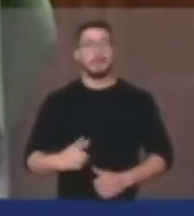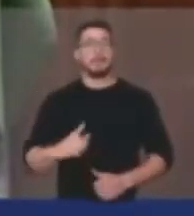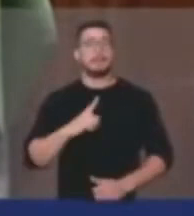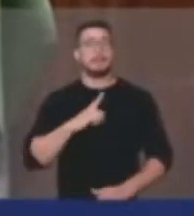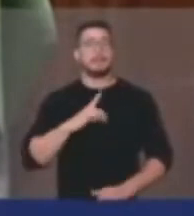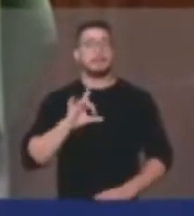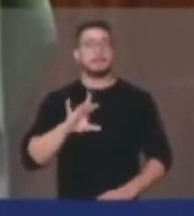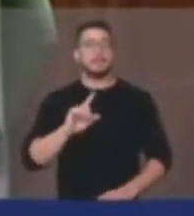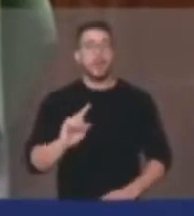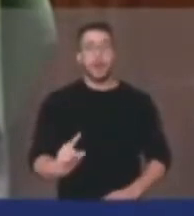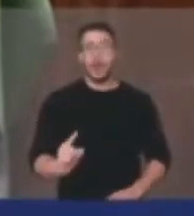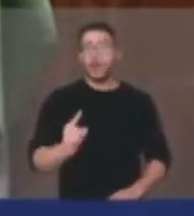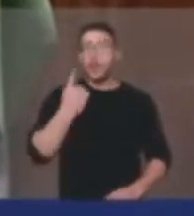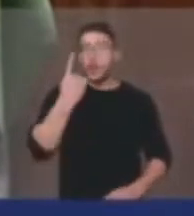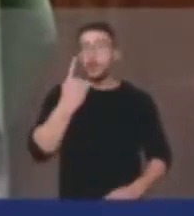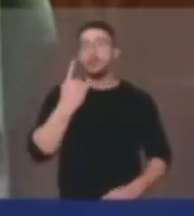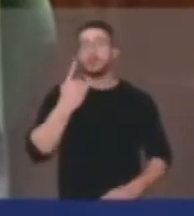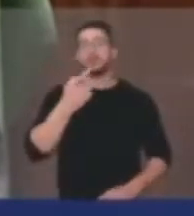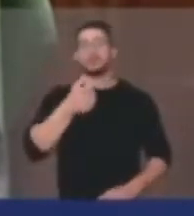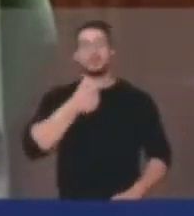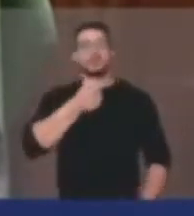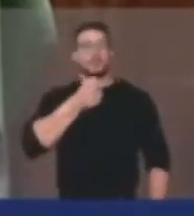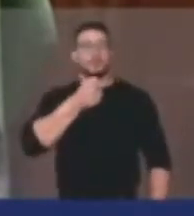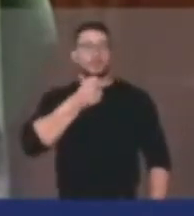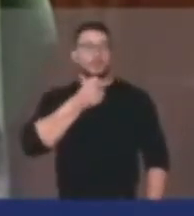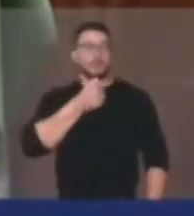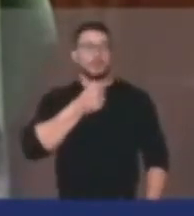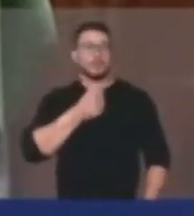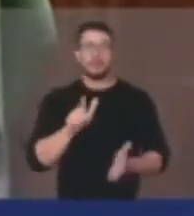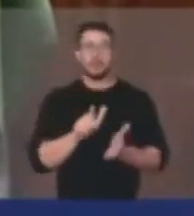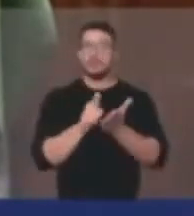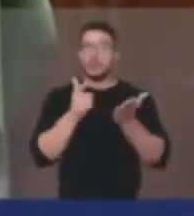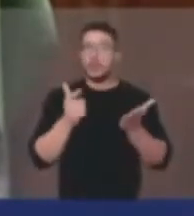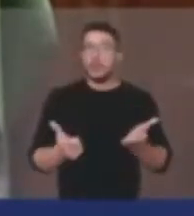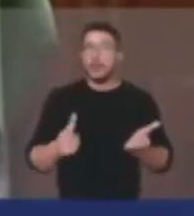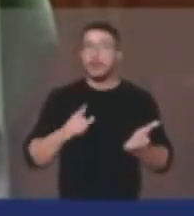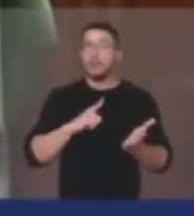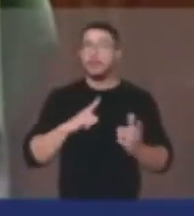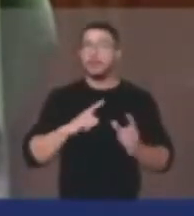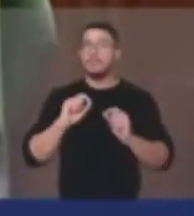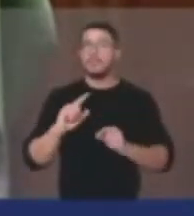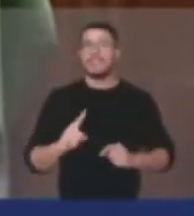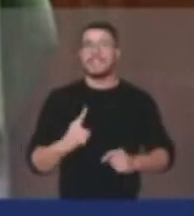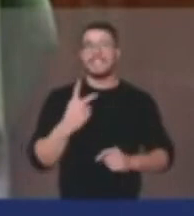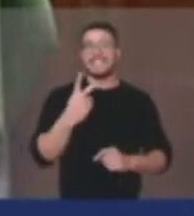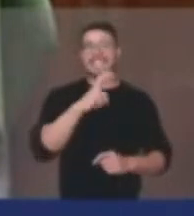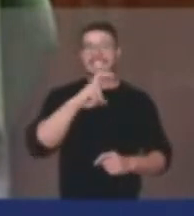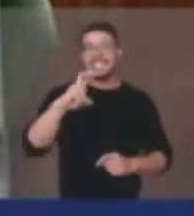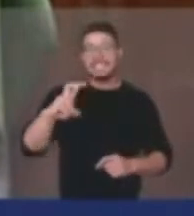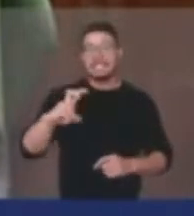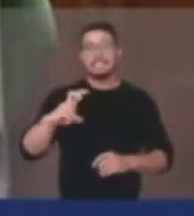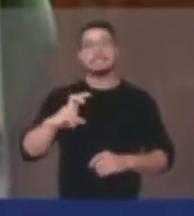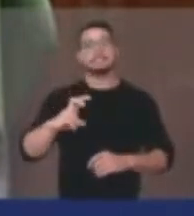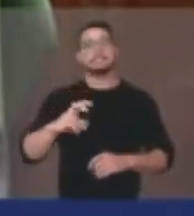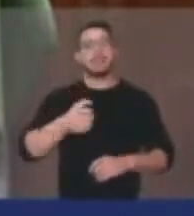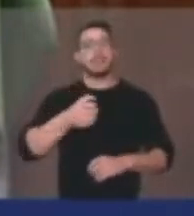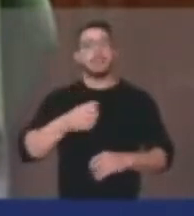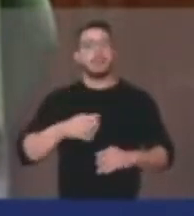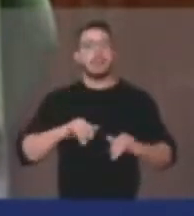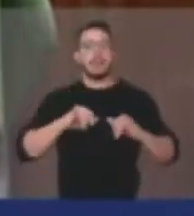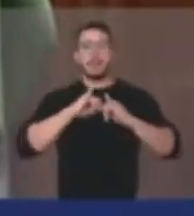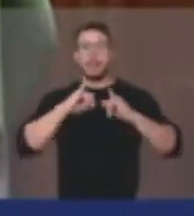dias, deu 15 manchetes. 15 manchetes. A mídia se desdobra